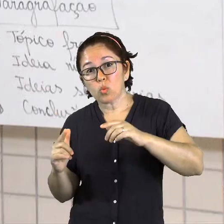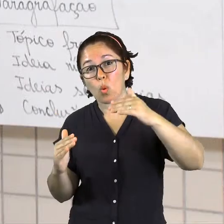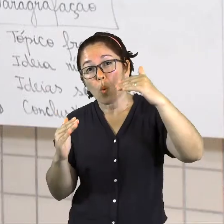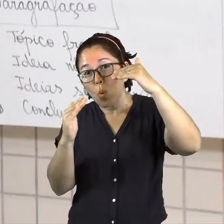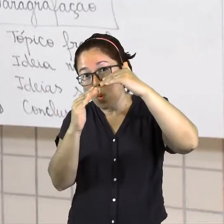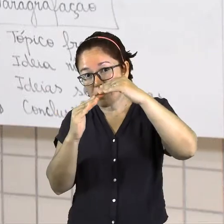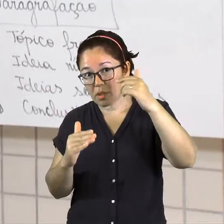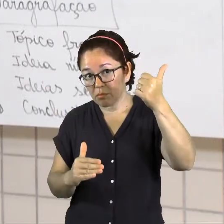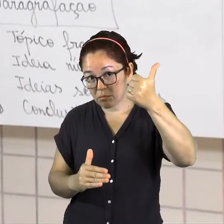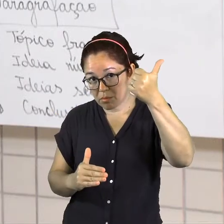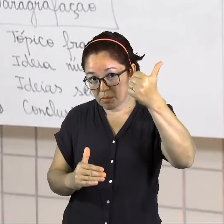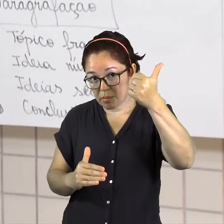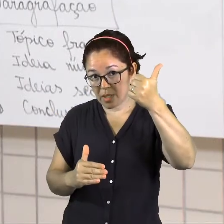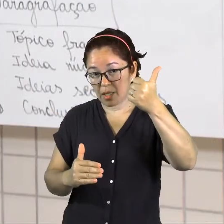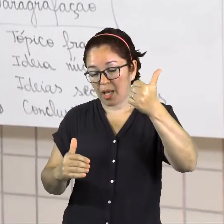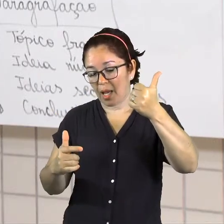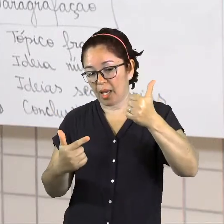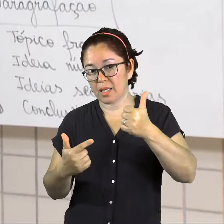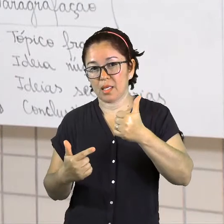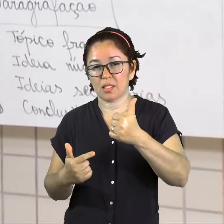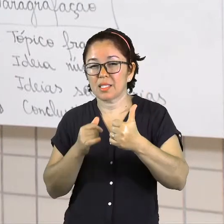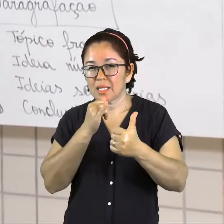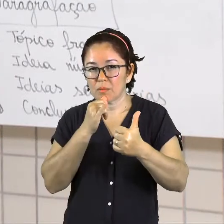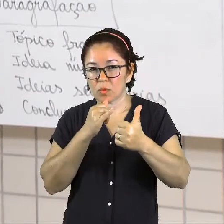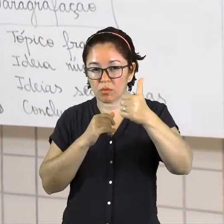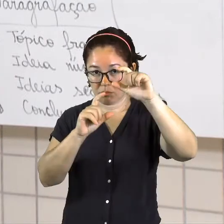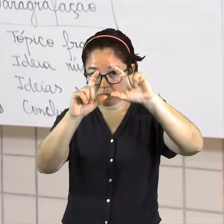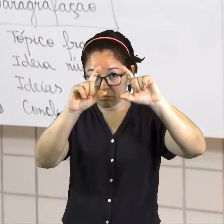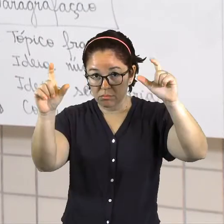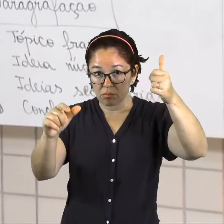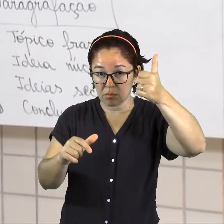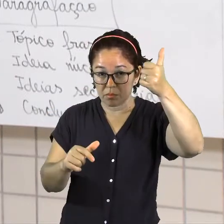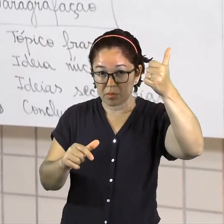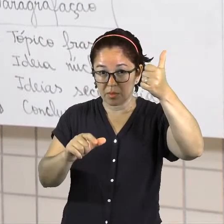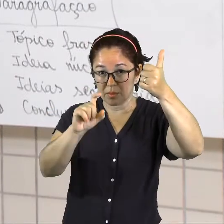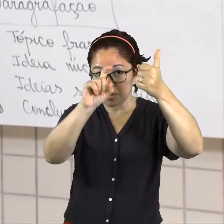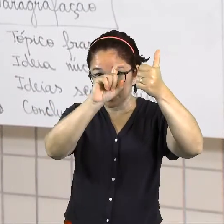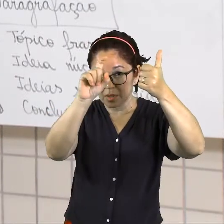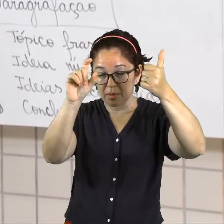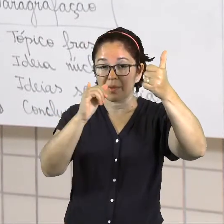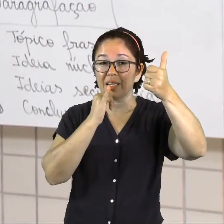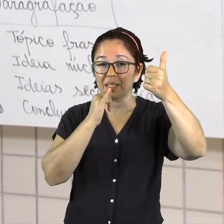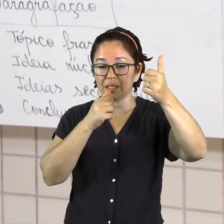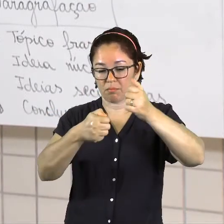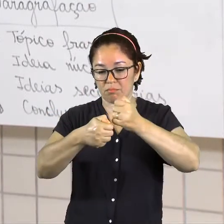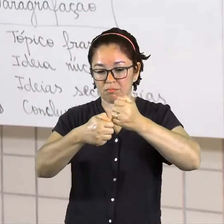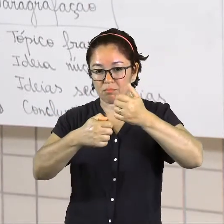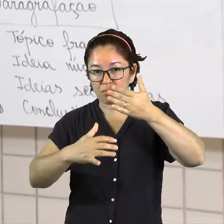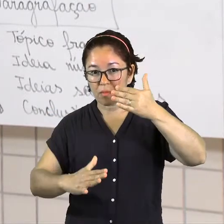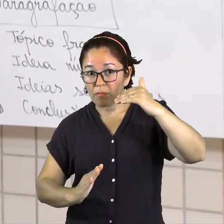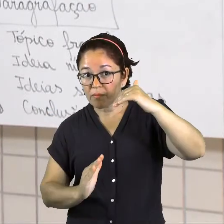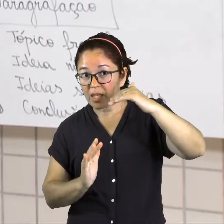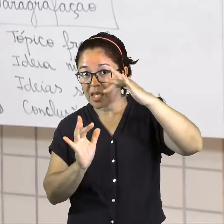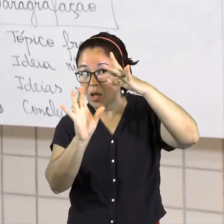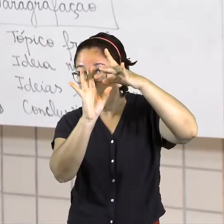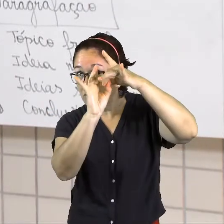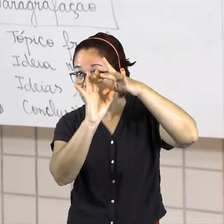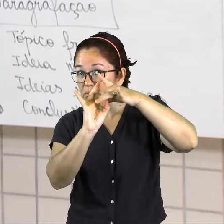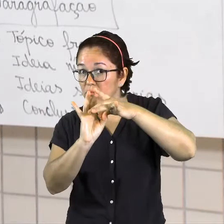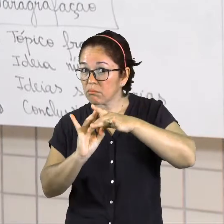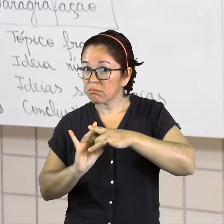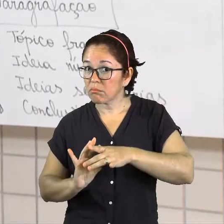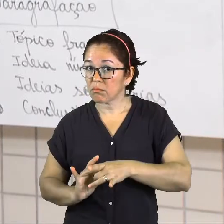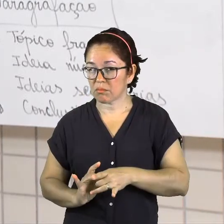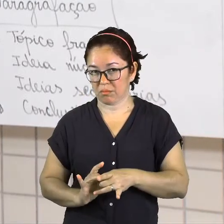você está lendo lá um artigo, um texto de divulgação científica sobre uma